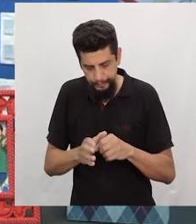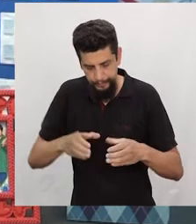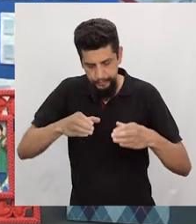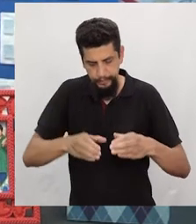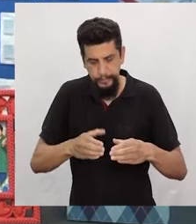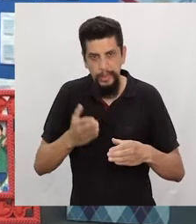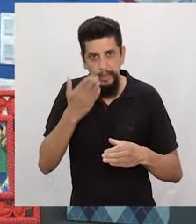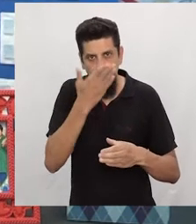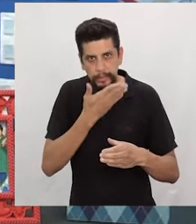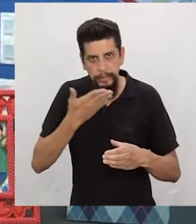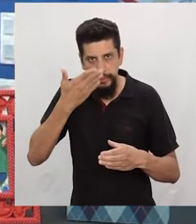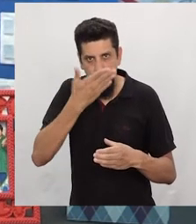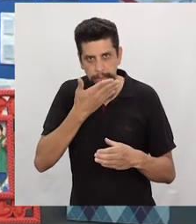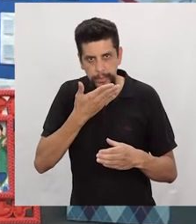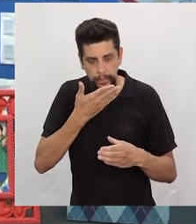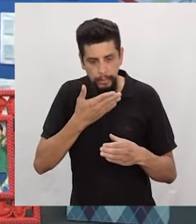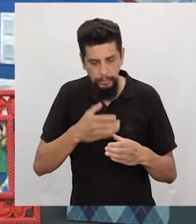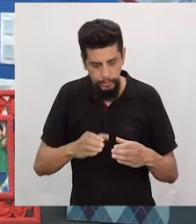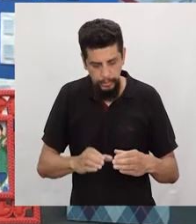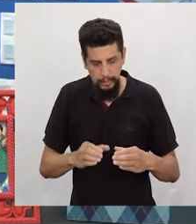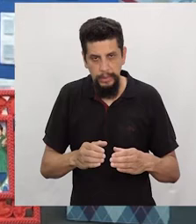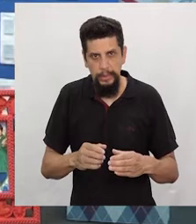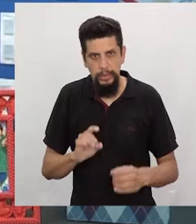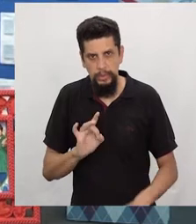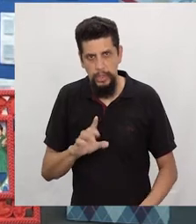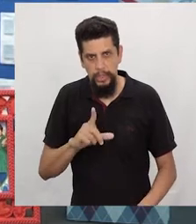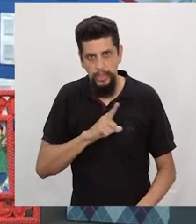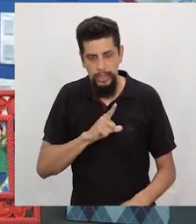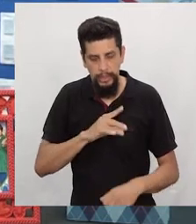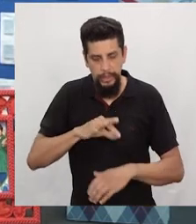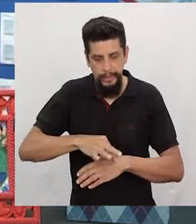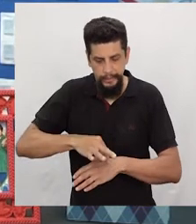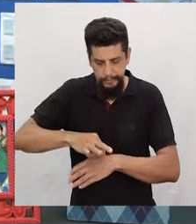prato, inicialmente, levava apenas carne,